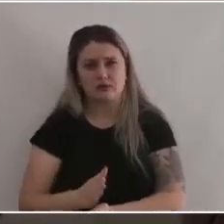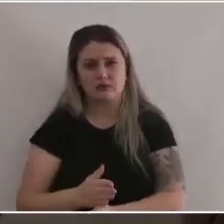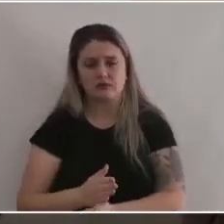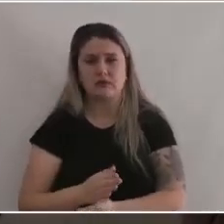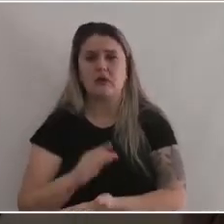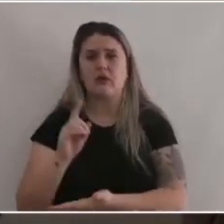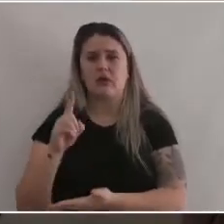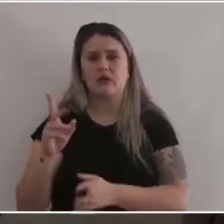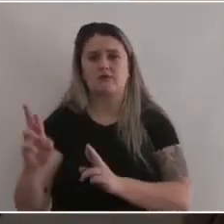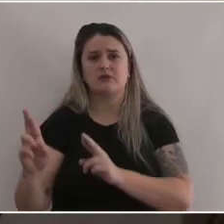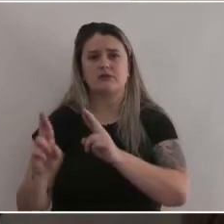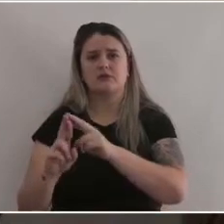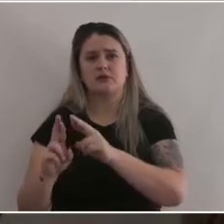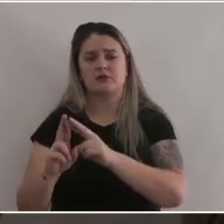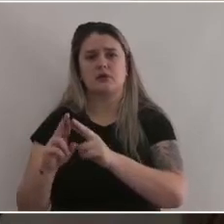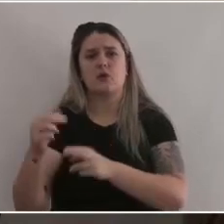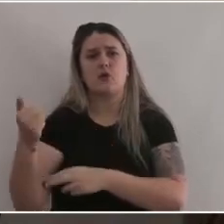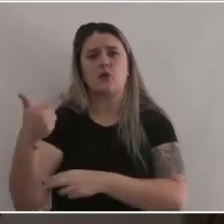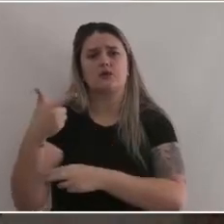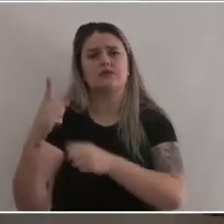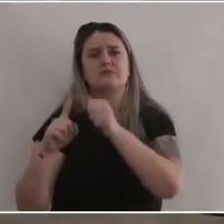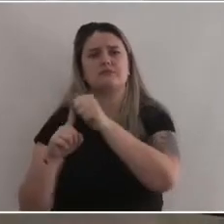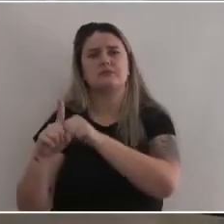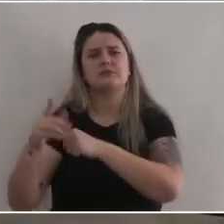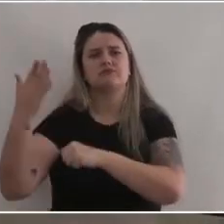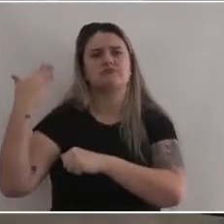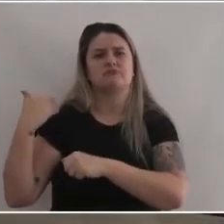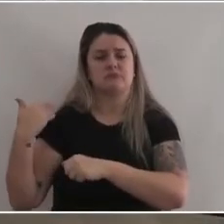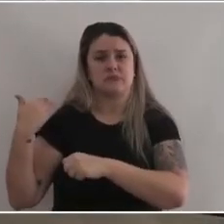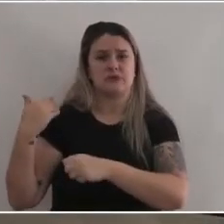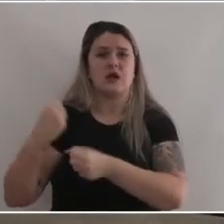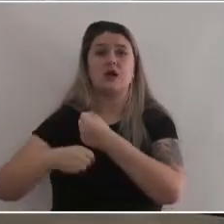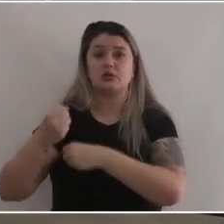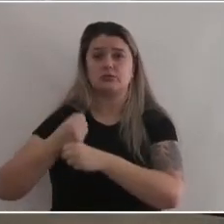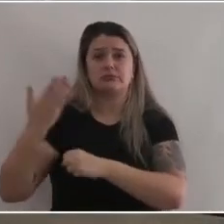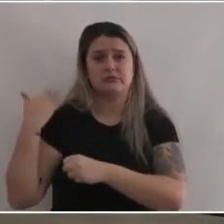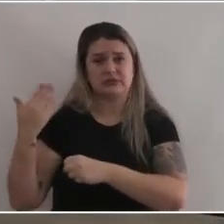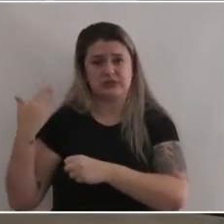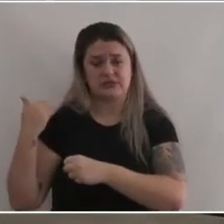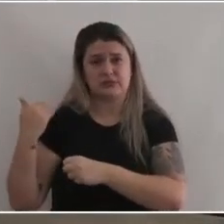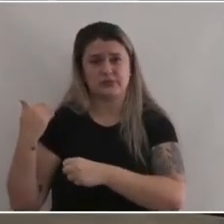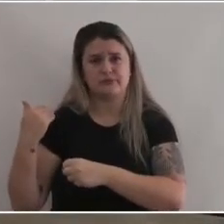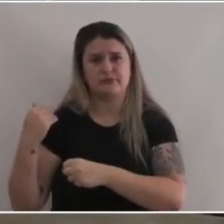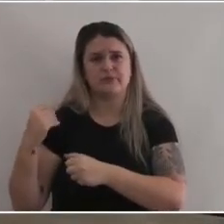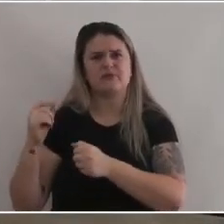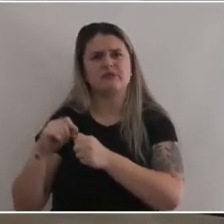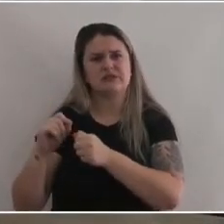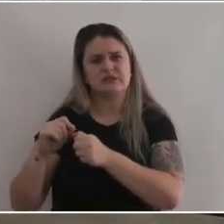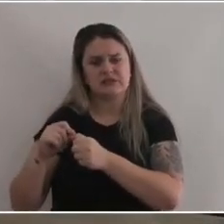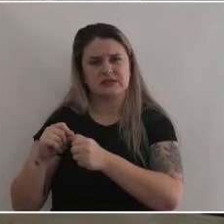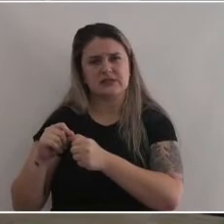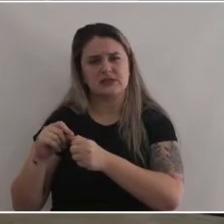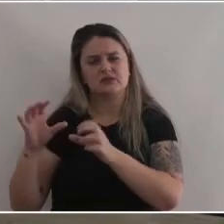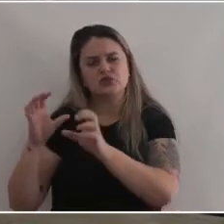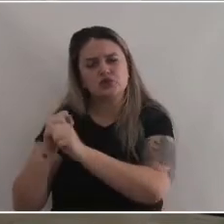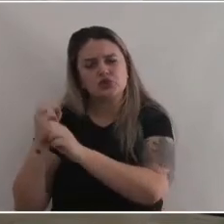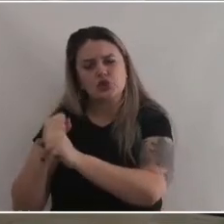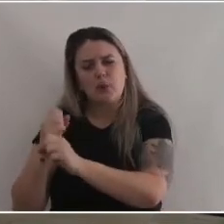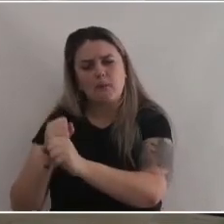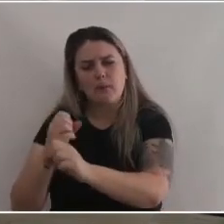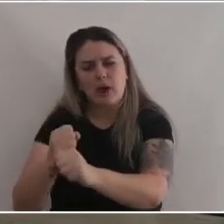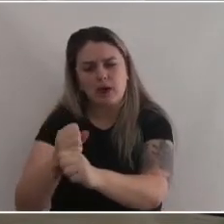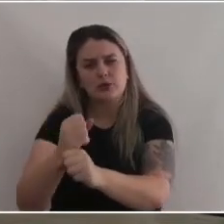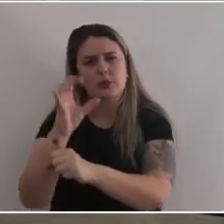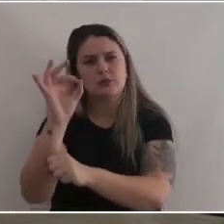é referente aos últimos 12 meses. Então, para que se faça o cálculo do gasto